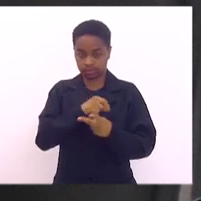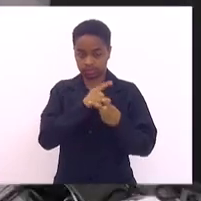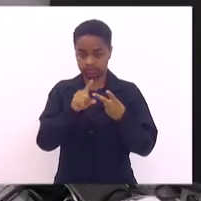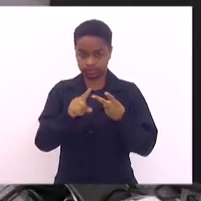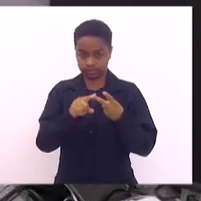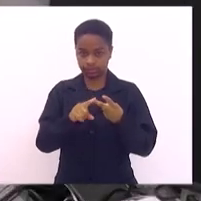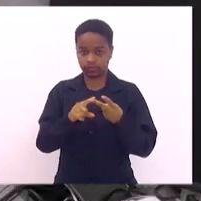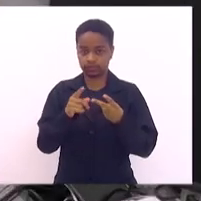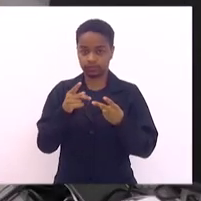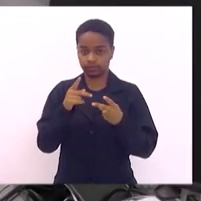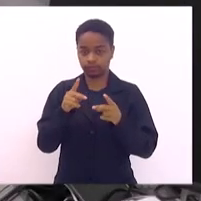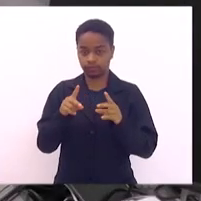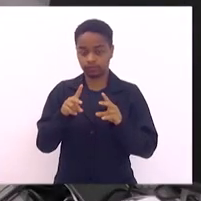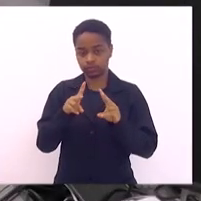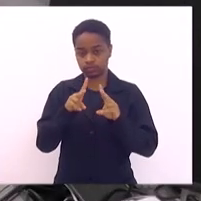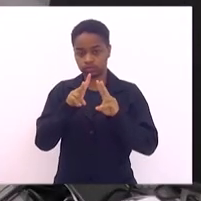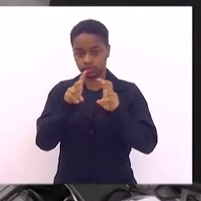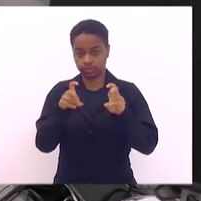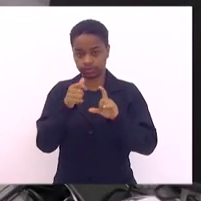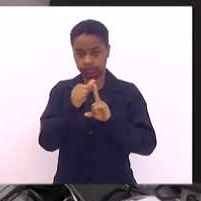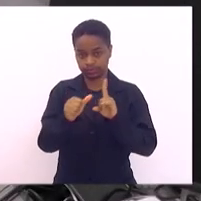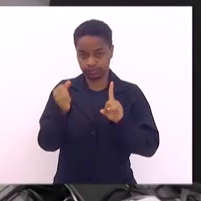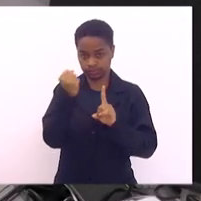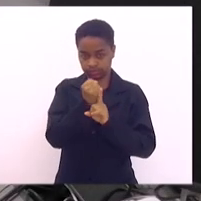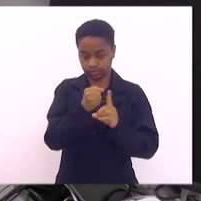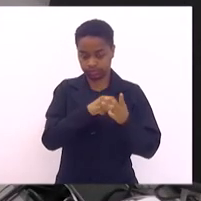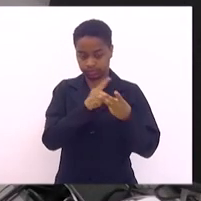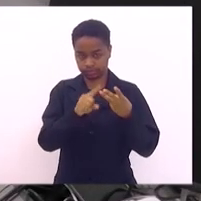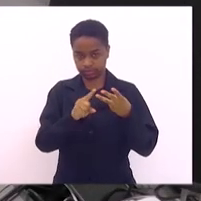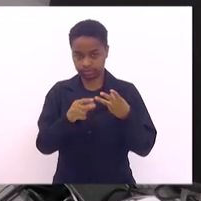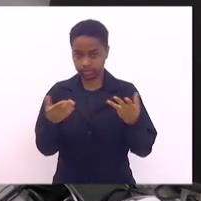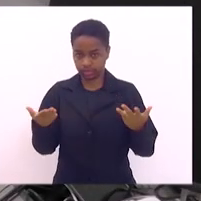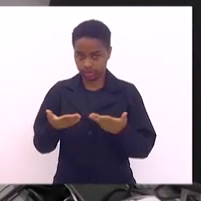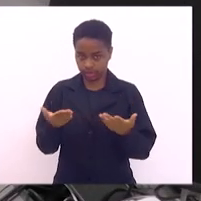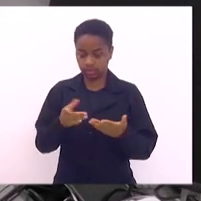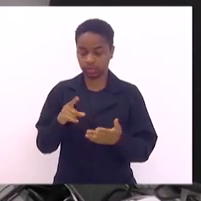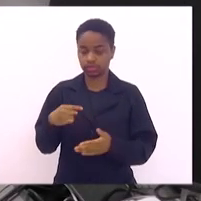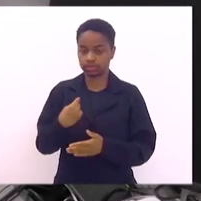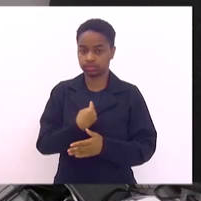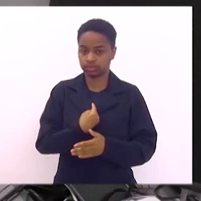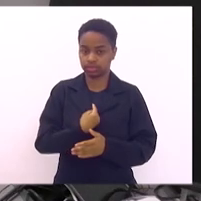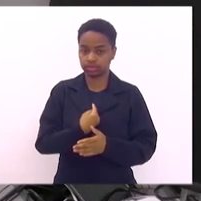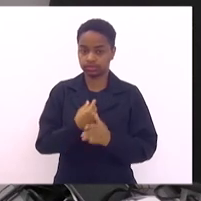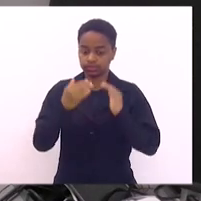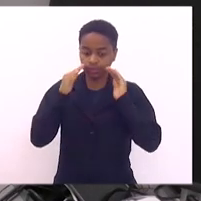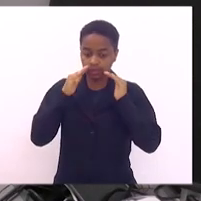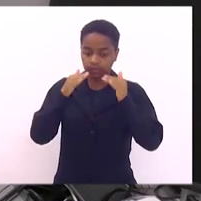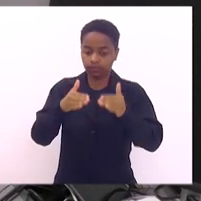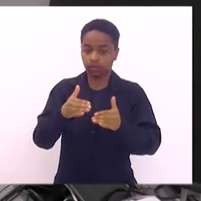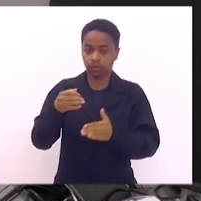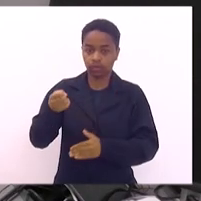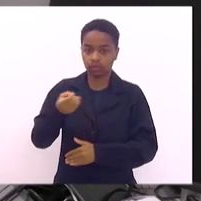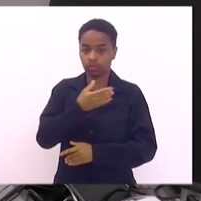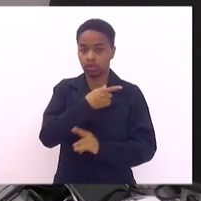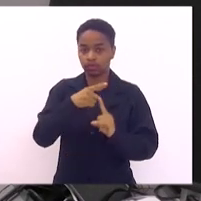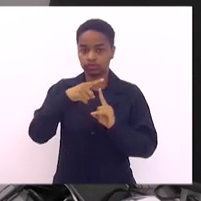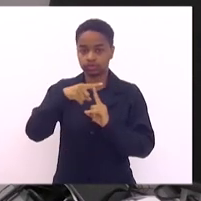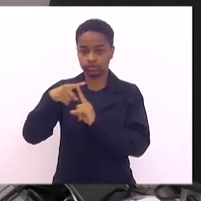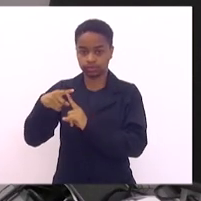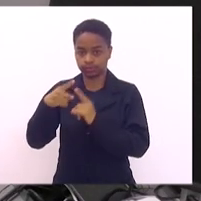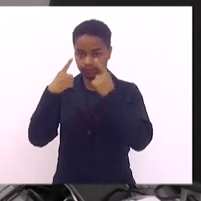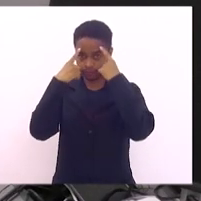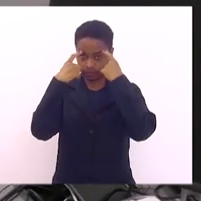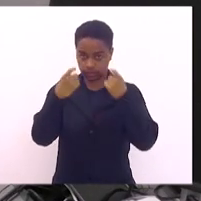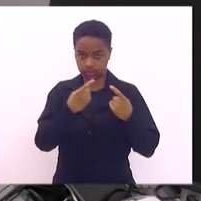do feminicídio. E agora, no terceiro mandato, estamos aqui olhando para essa nova modalidade de